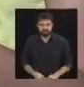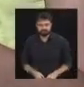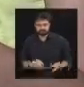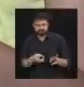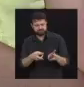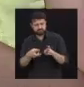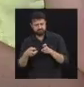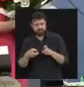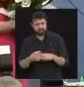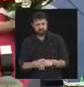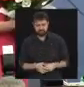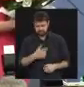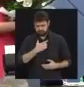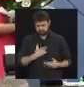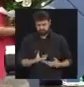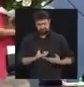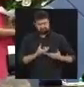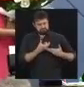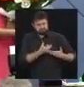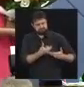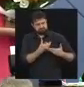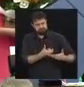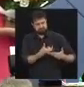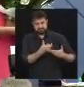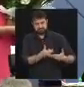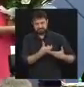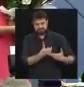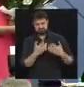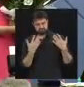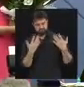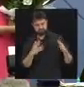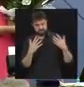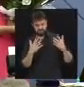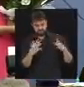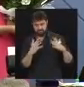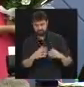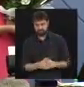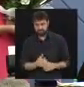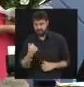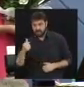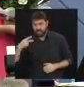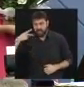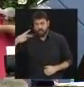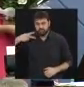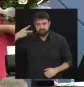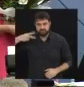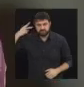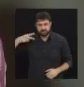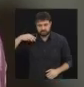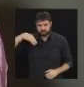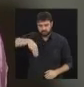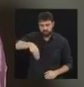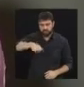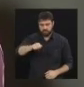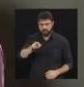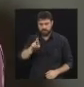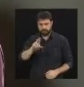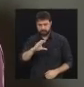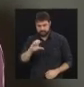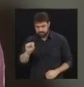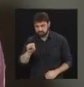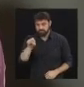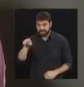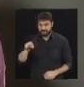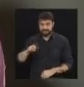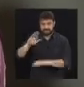ver essa condecoração, né? Essa honraria que ela recebeu lá do vereador. E o vereador